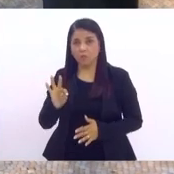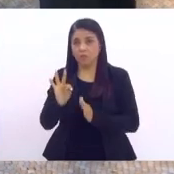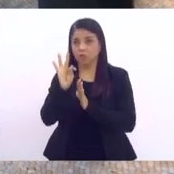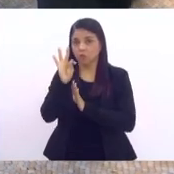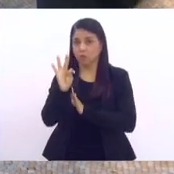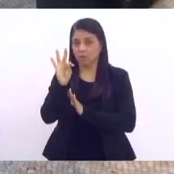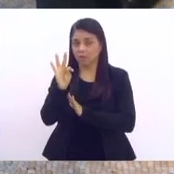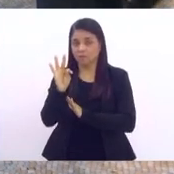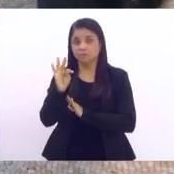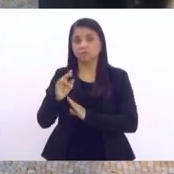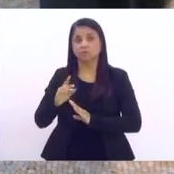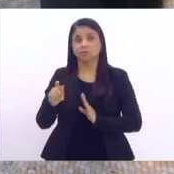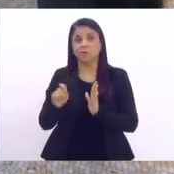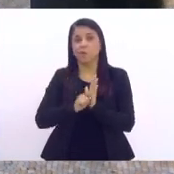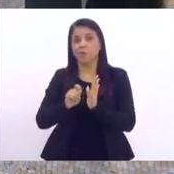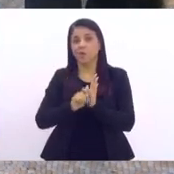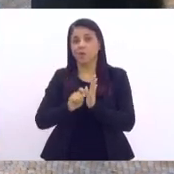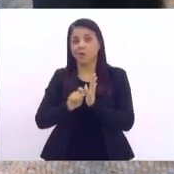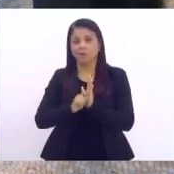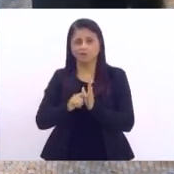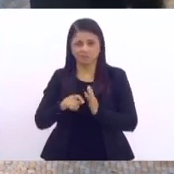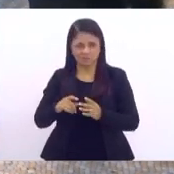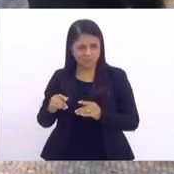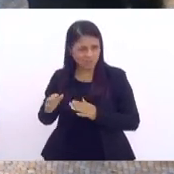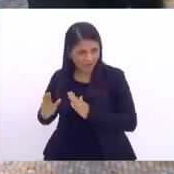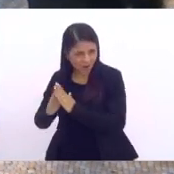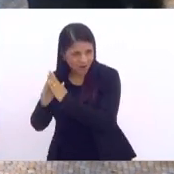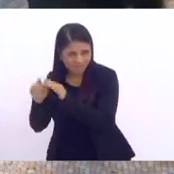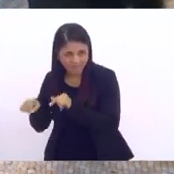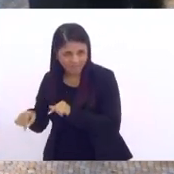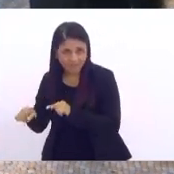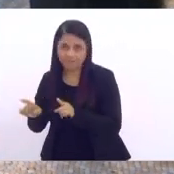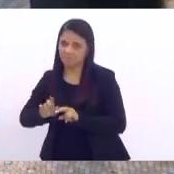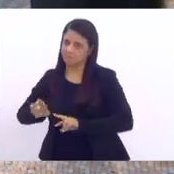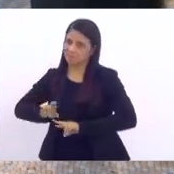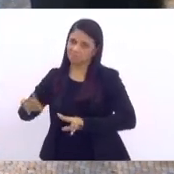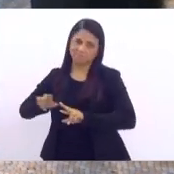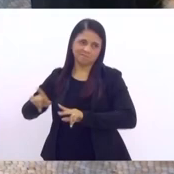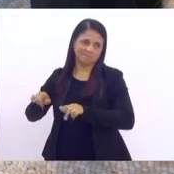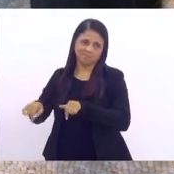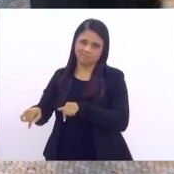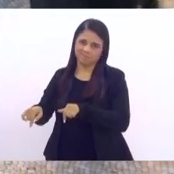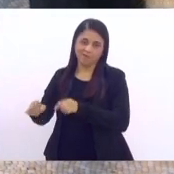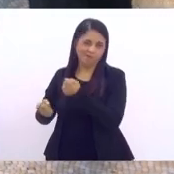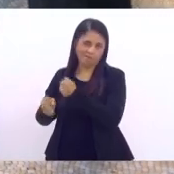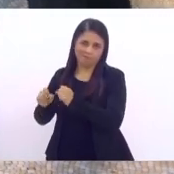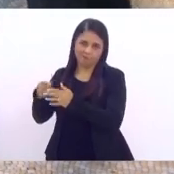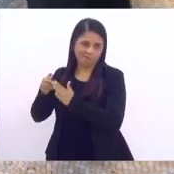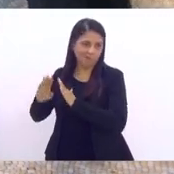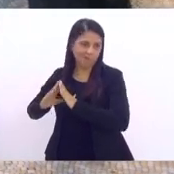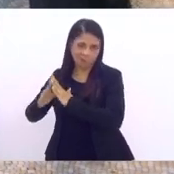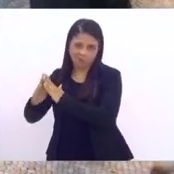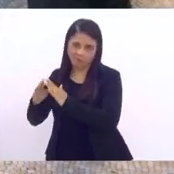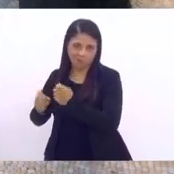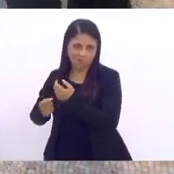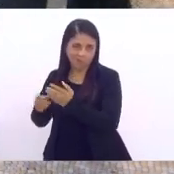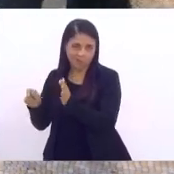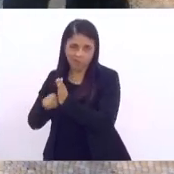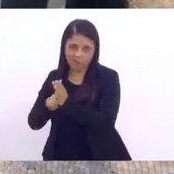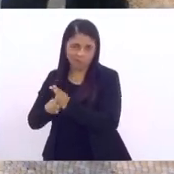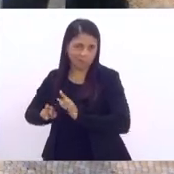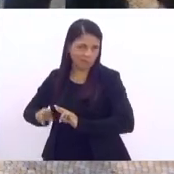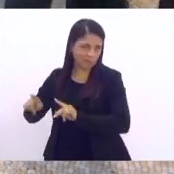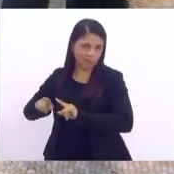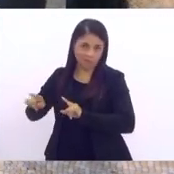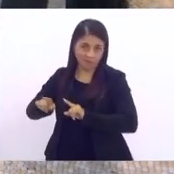na favela e, com certeza, elas não são produzidas lá. Então, ter esse combate com inteligência, com integração das